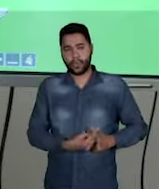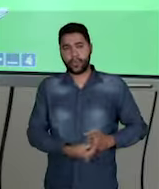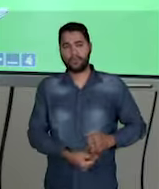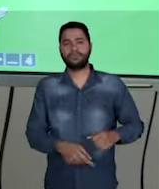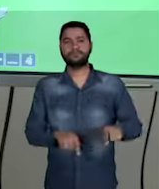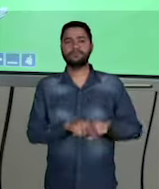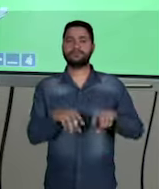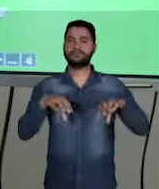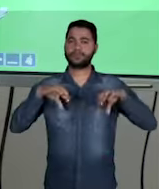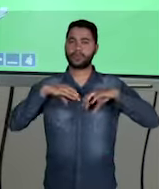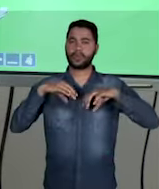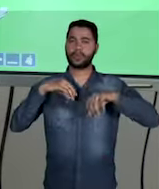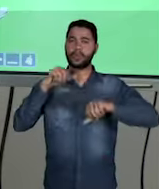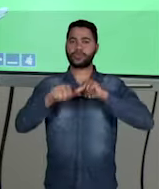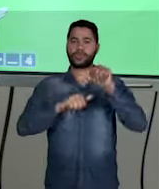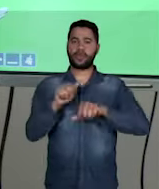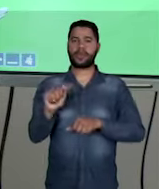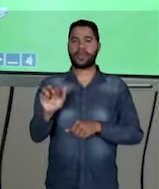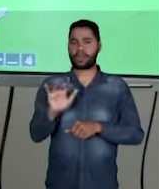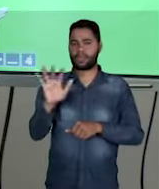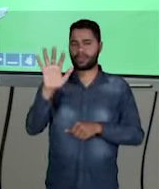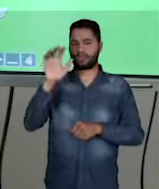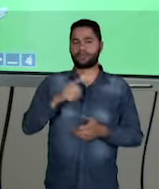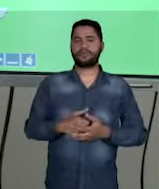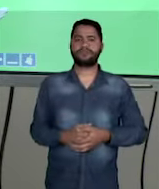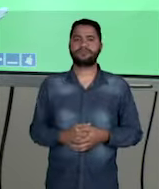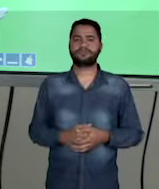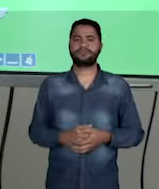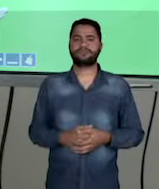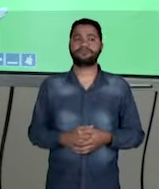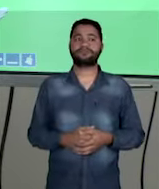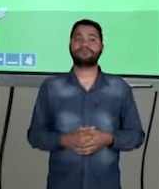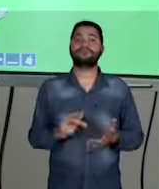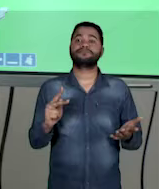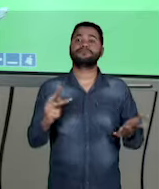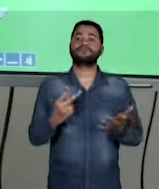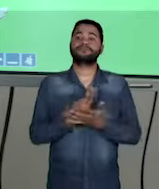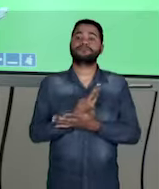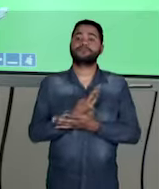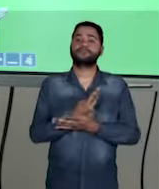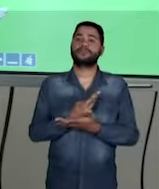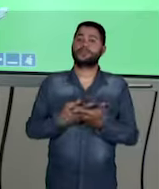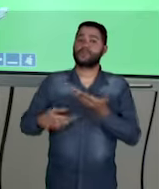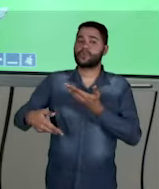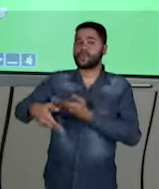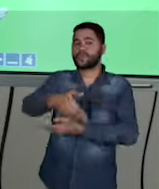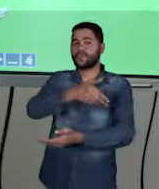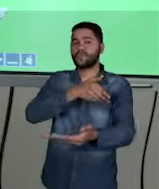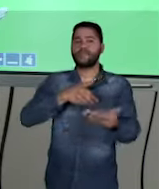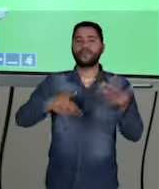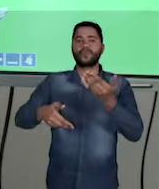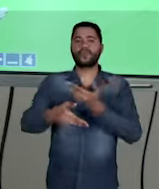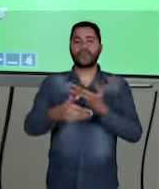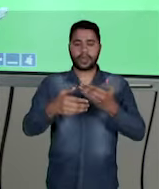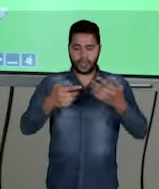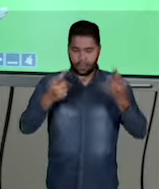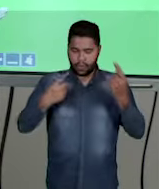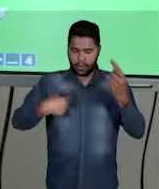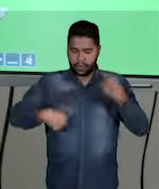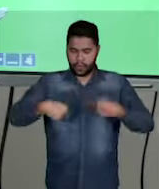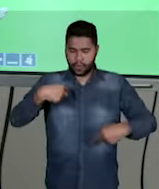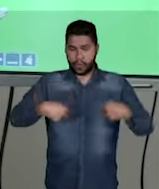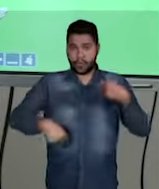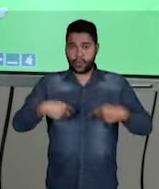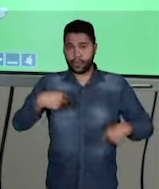pulmão para que ocorra a troca gasosa. Então, ocorre uma integração entre os sistemas. Um